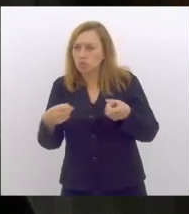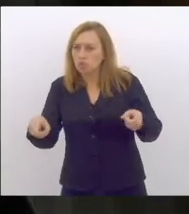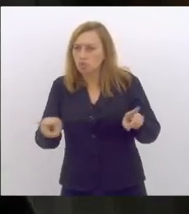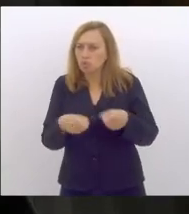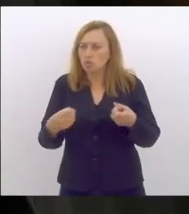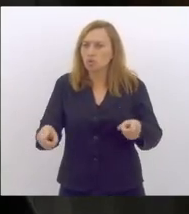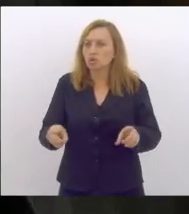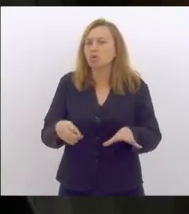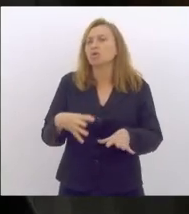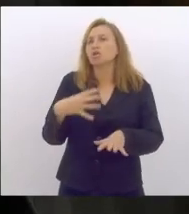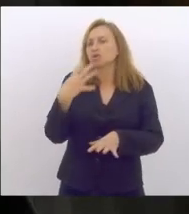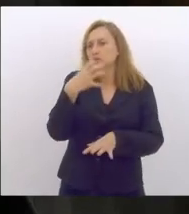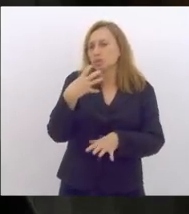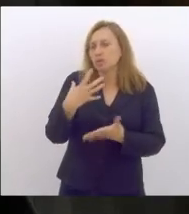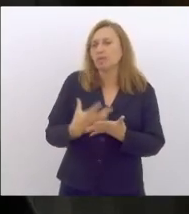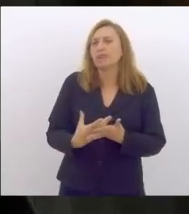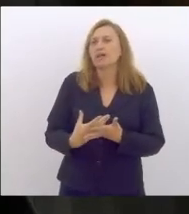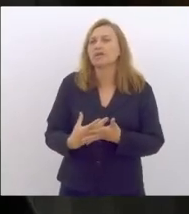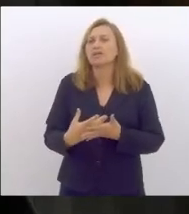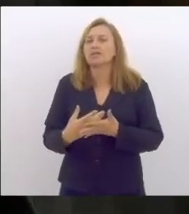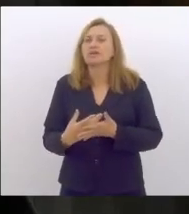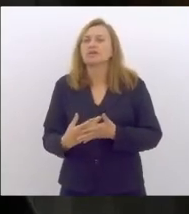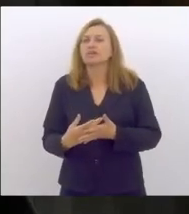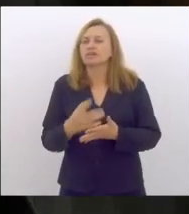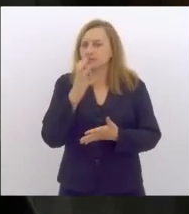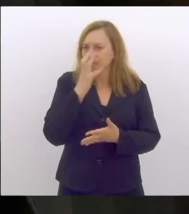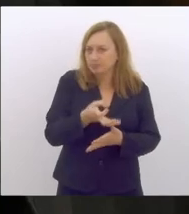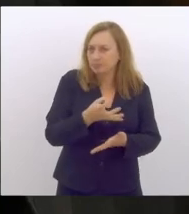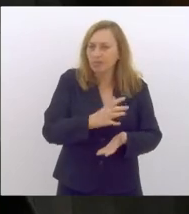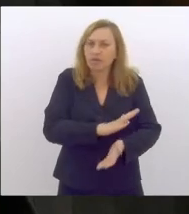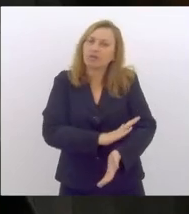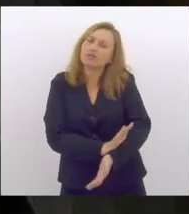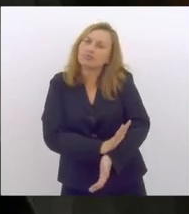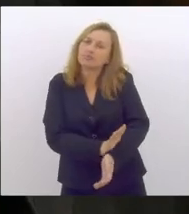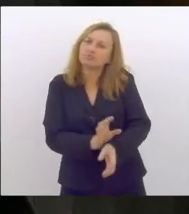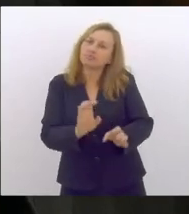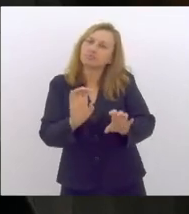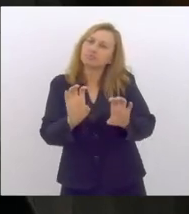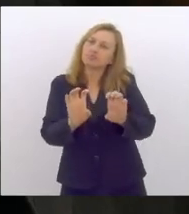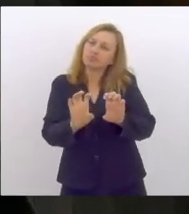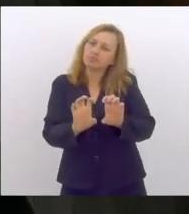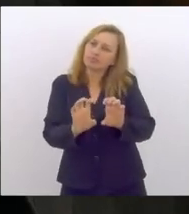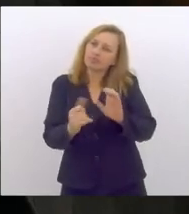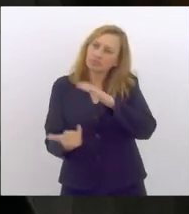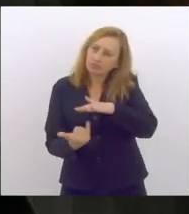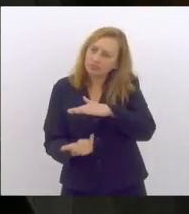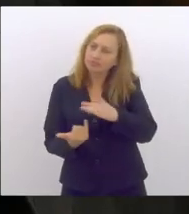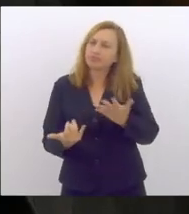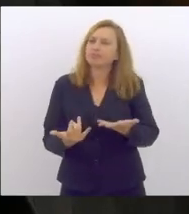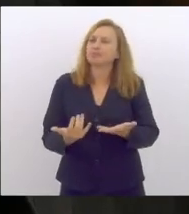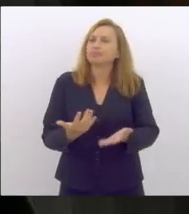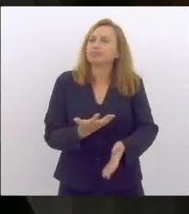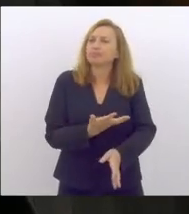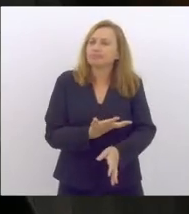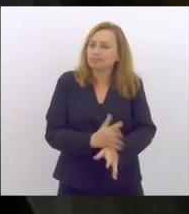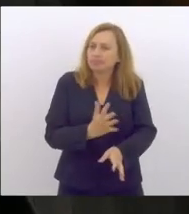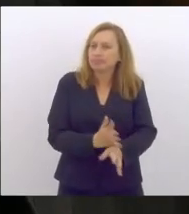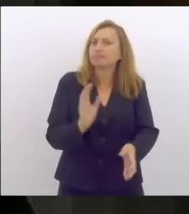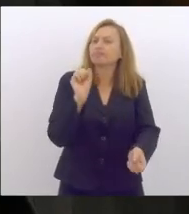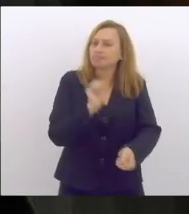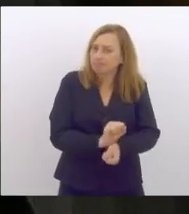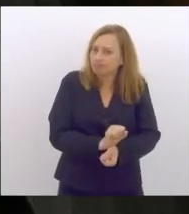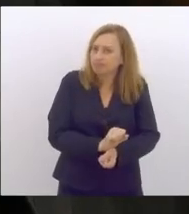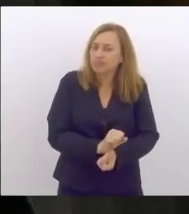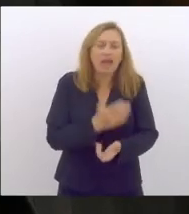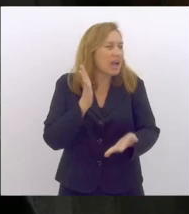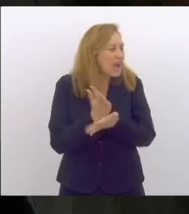denunciar essa arbitrariedade esse racismo institucional essa prática que tem que parar temos